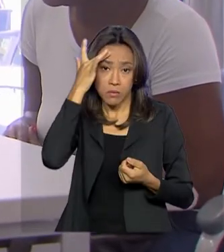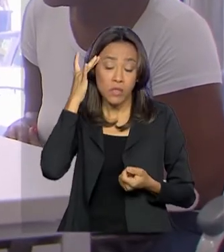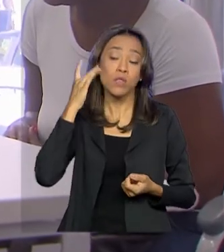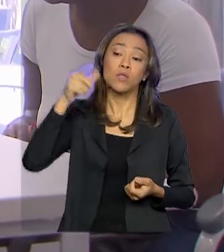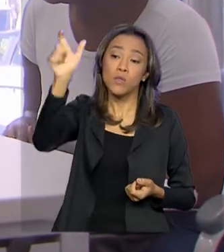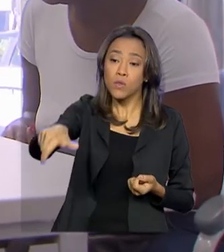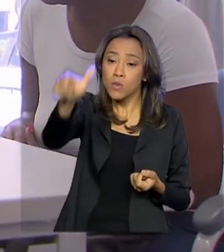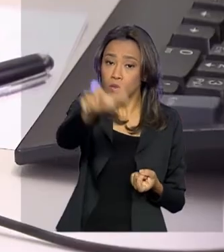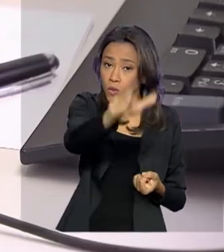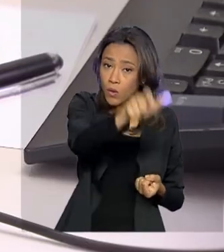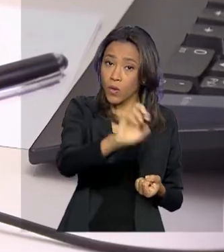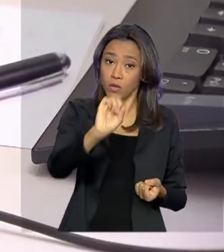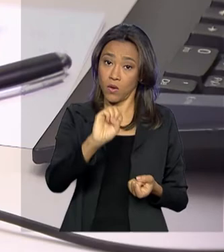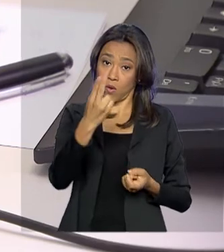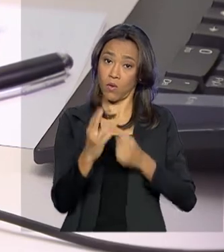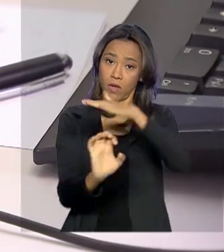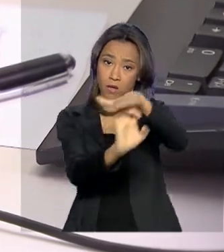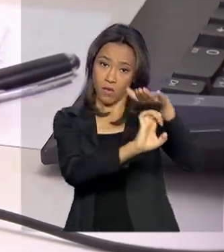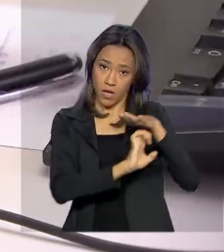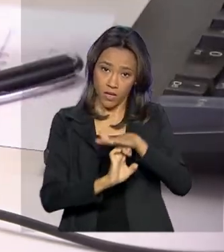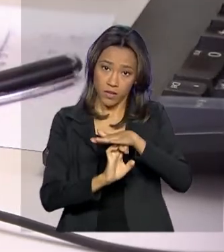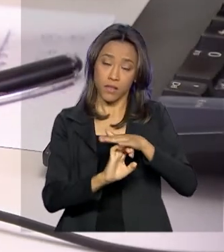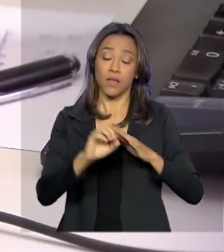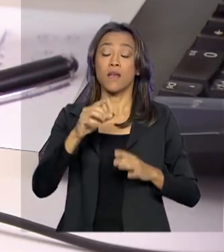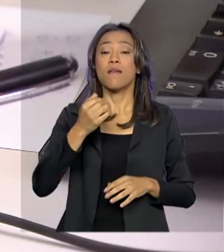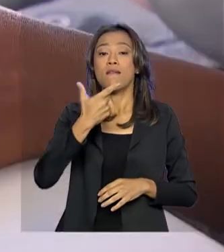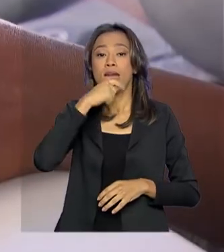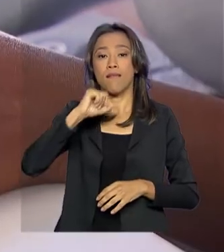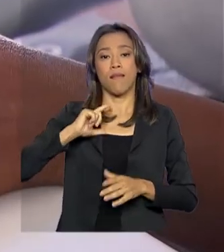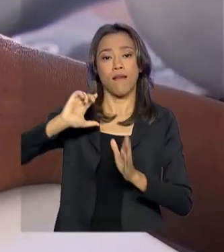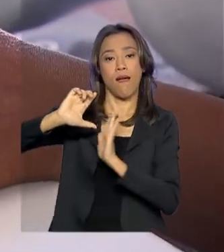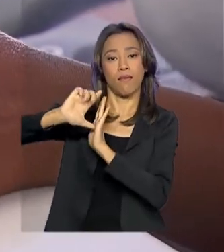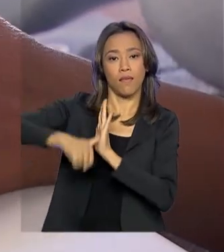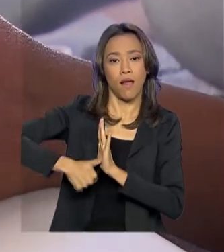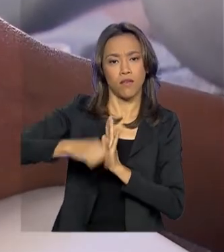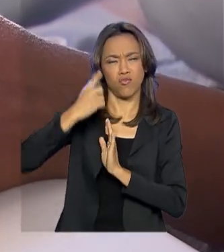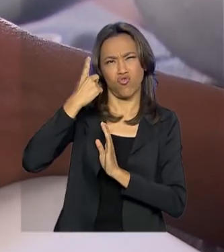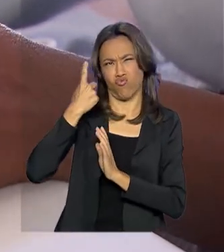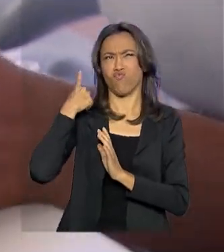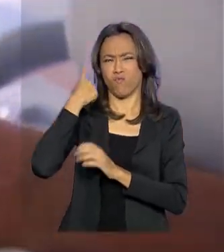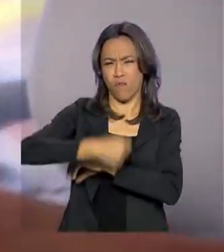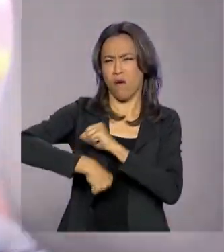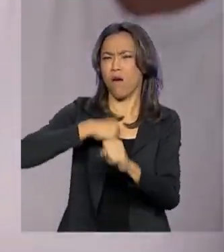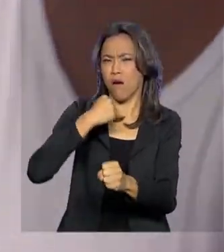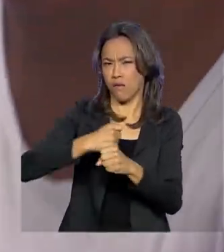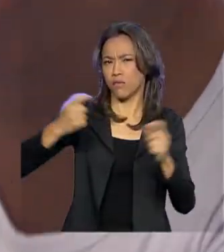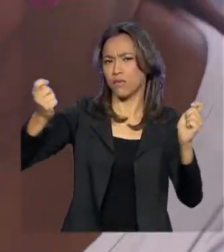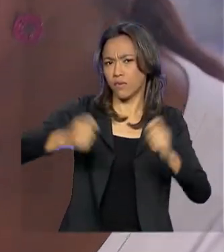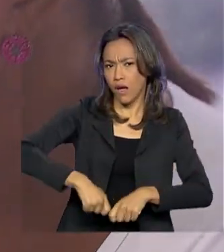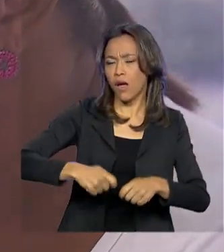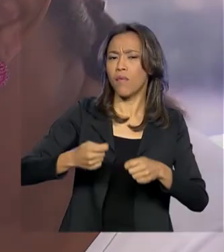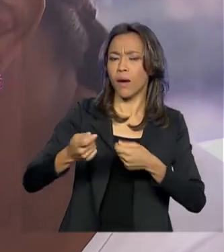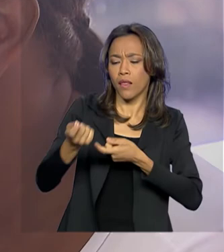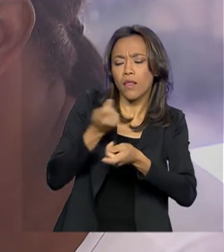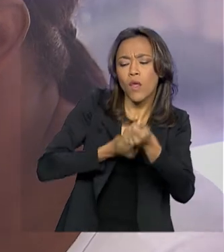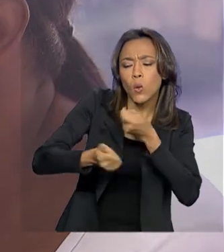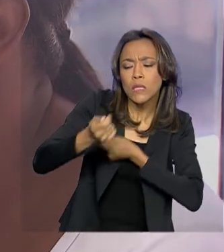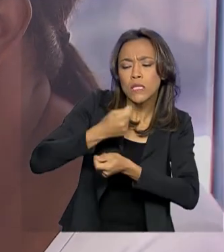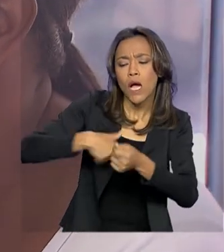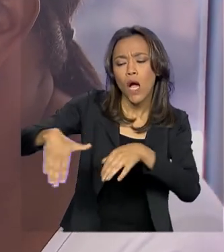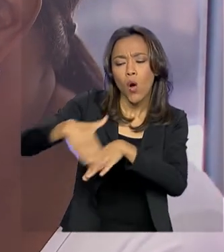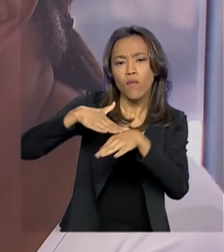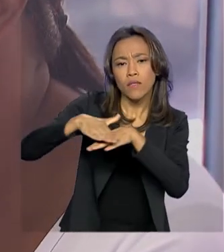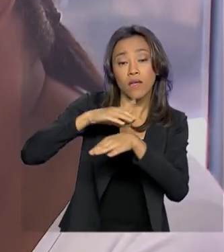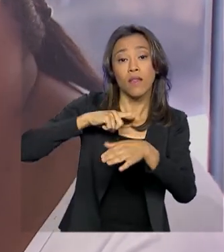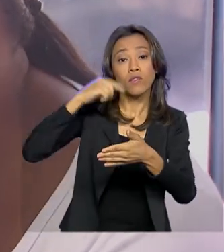e empresas. Os débitos com atraso superior a um ano, por exemplo, poderão ser regularizados com descontos que